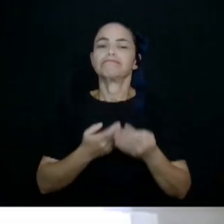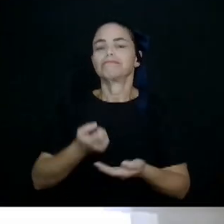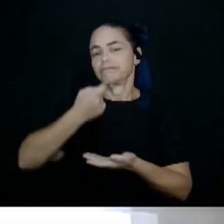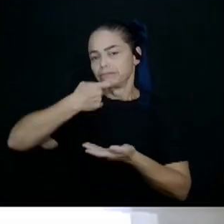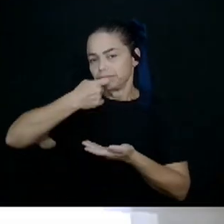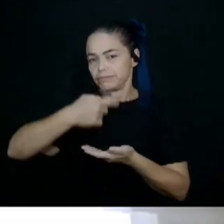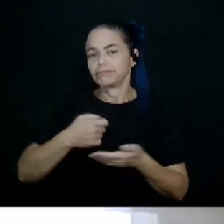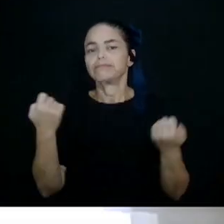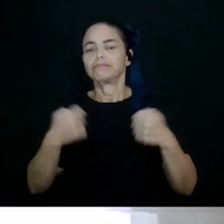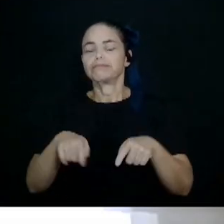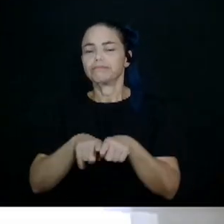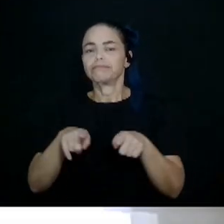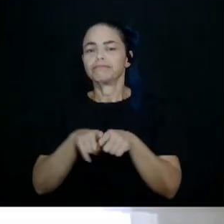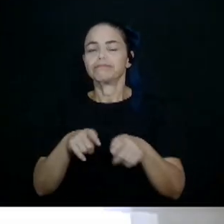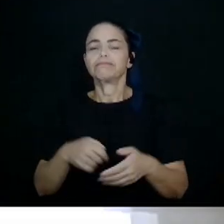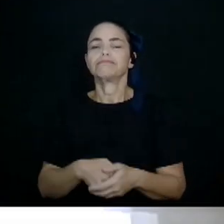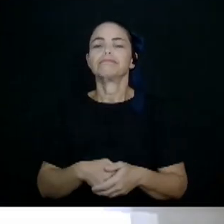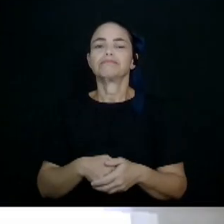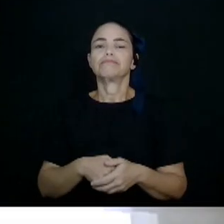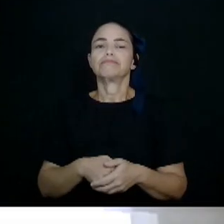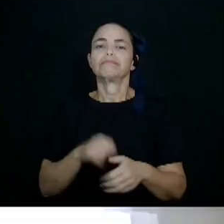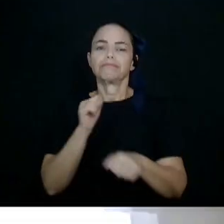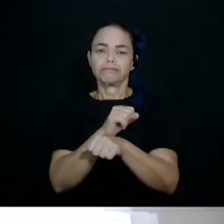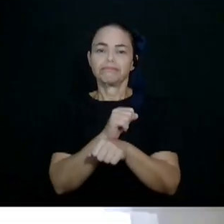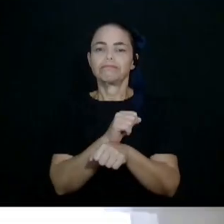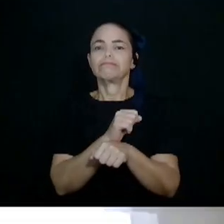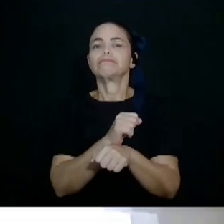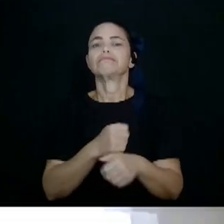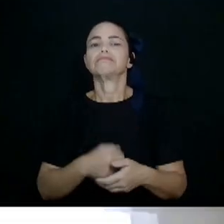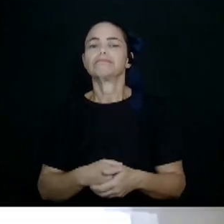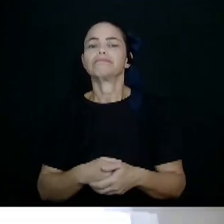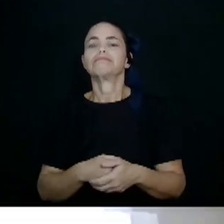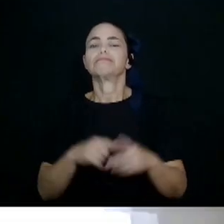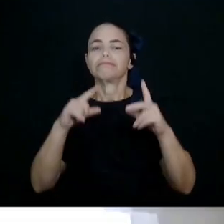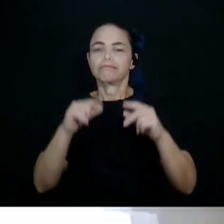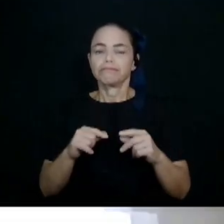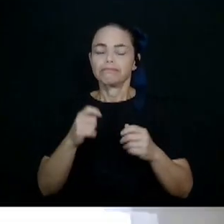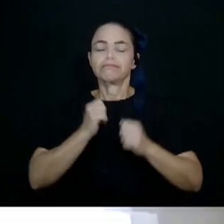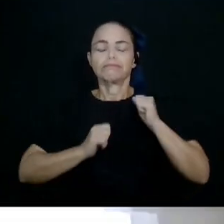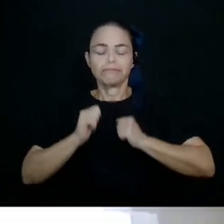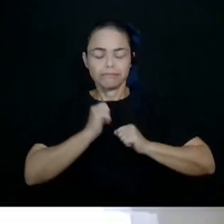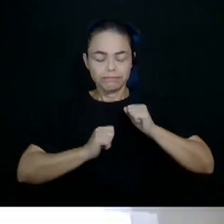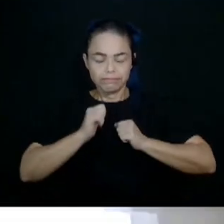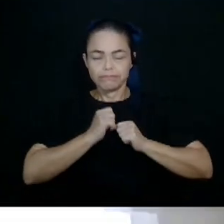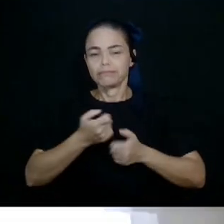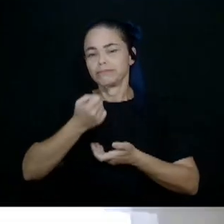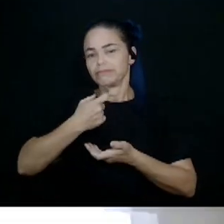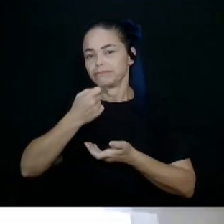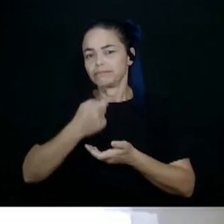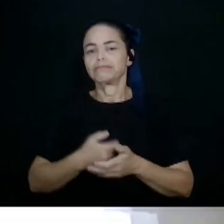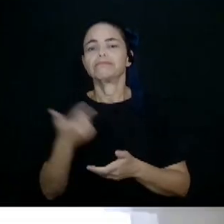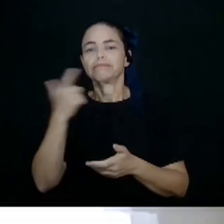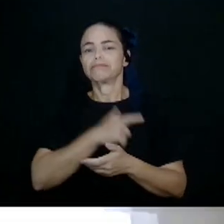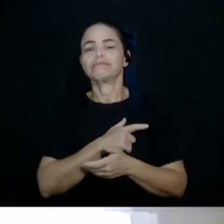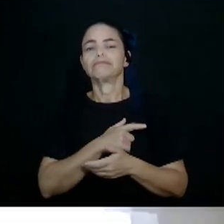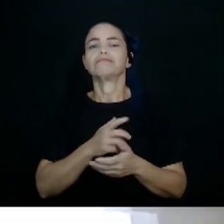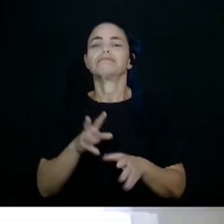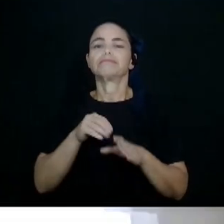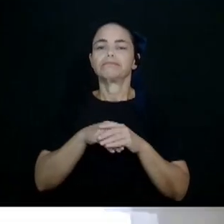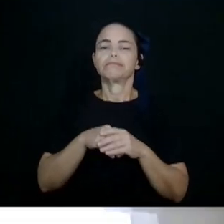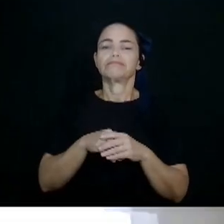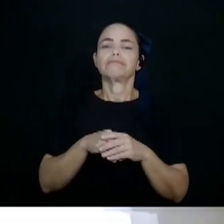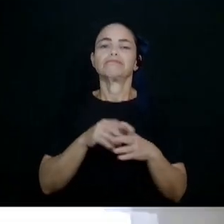também considerar a intervenção farmacológica para reduzir o nível de ansiedade, para que o indivíduo consiga implementar as estratégias da